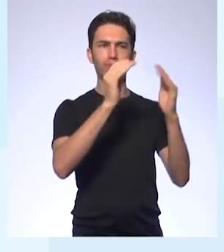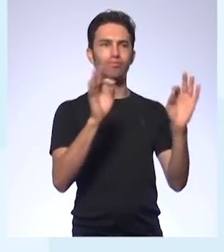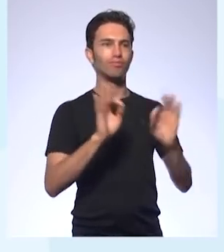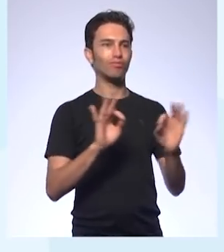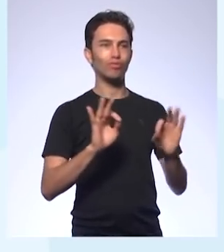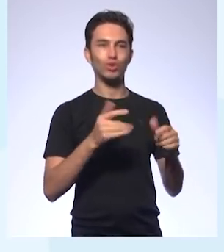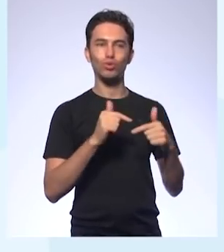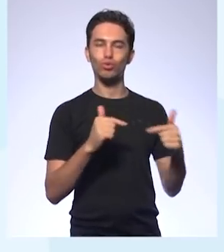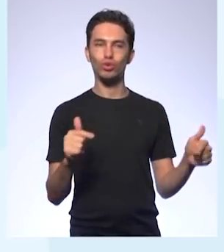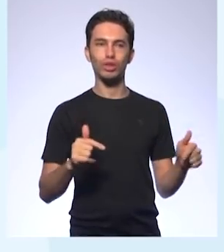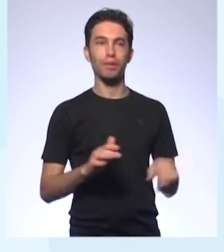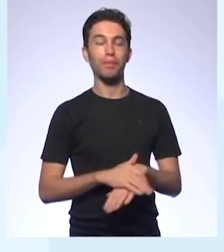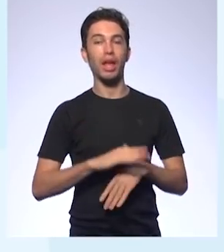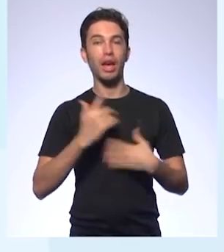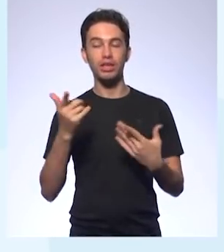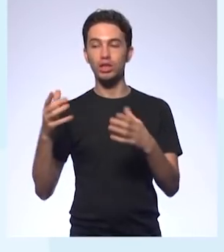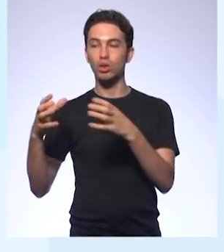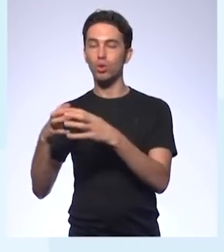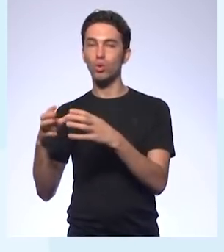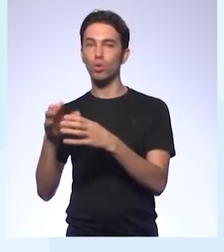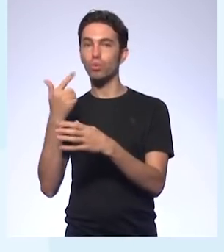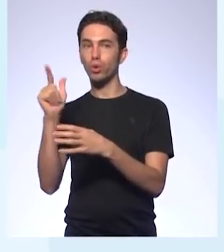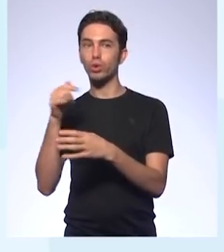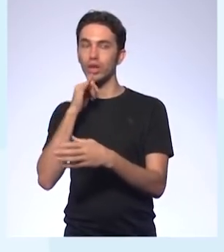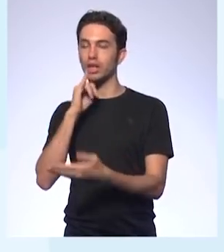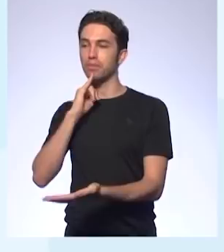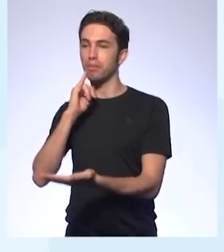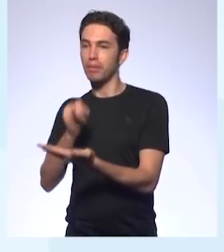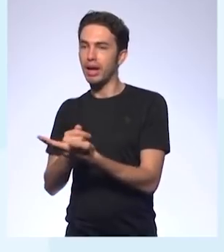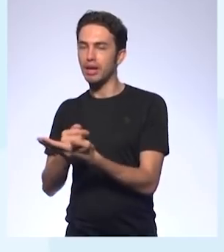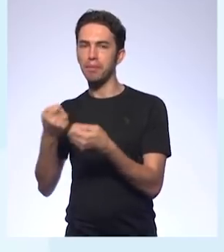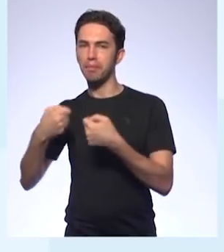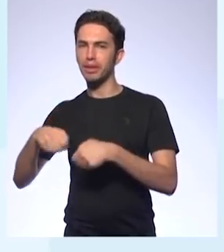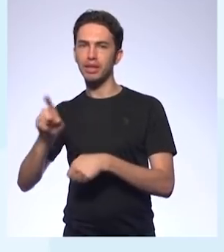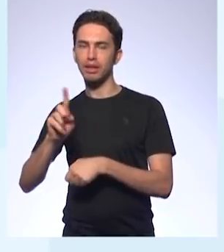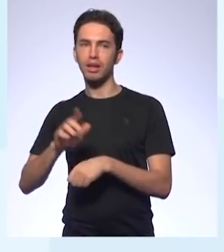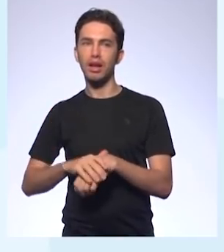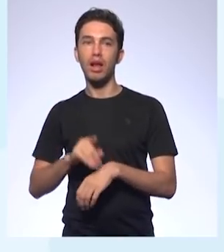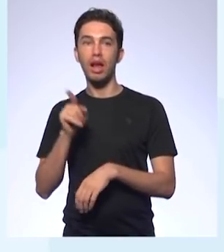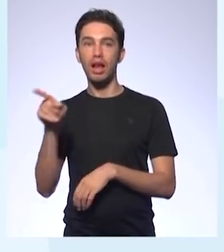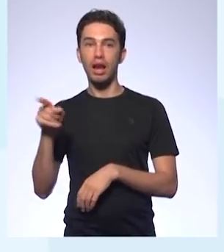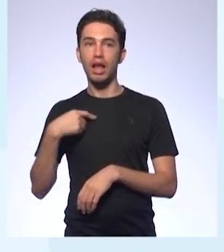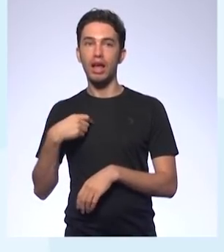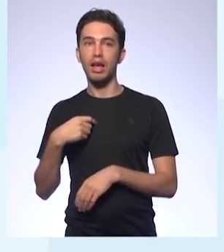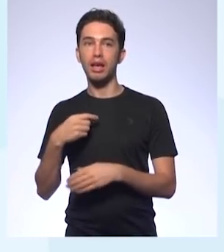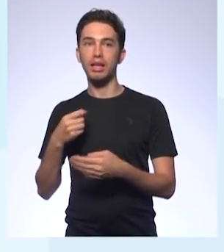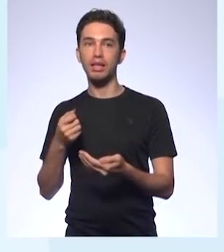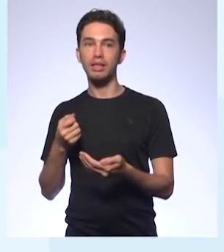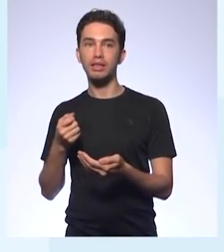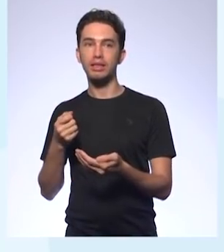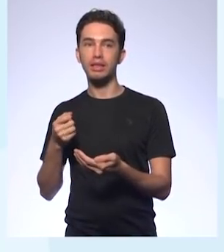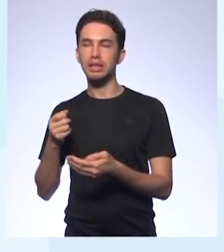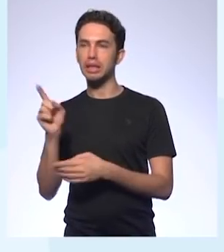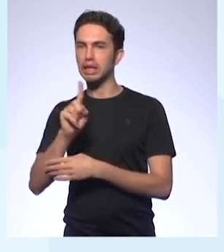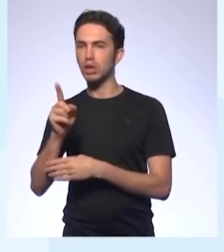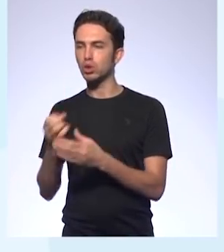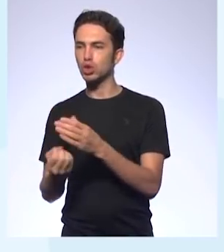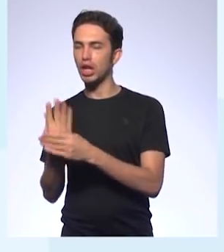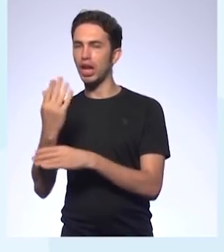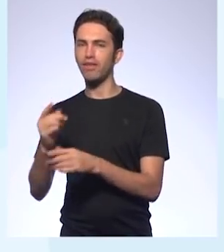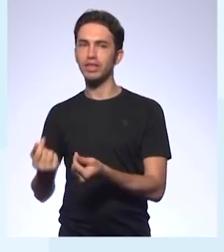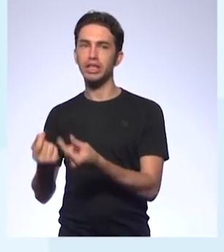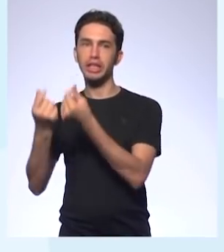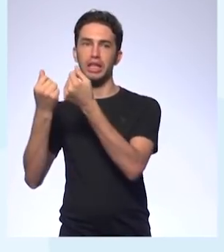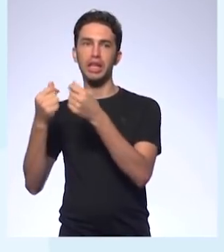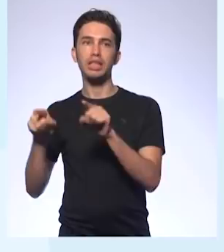patrícios. Eles não pagavam impostos, não geravam riquezas, participavam do Senado e das altas magistraturas,